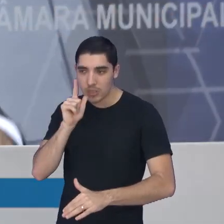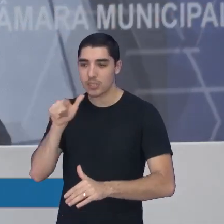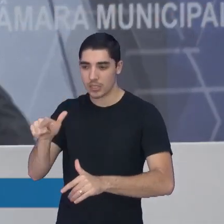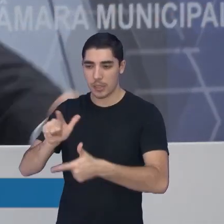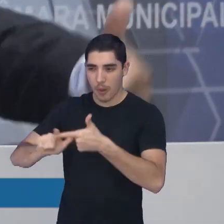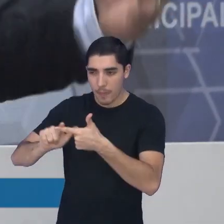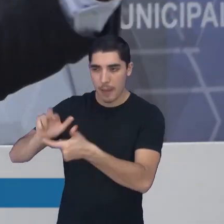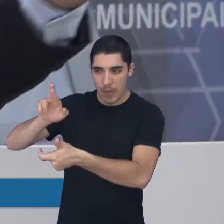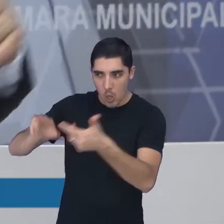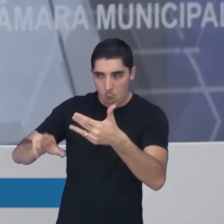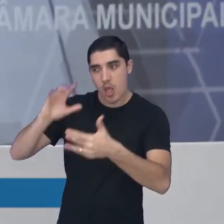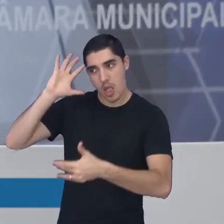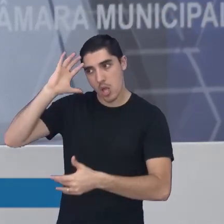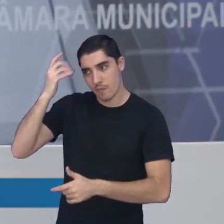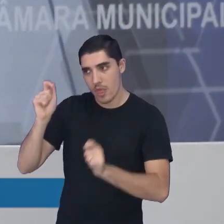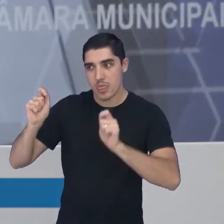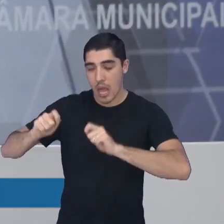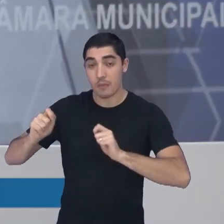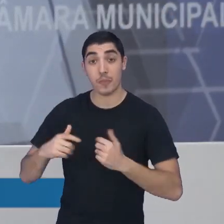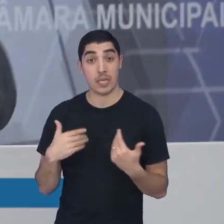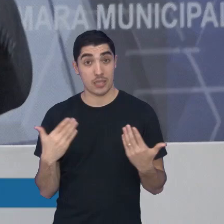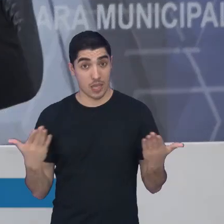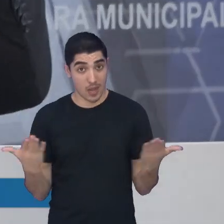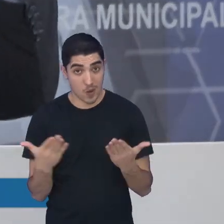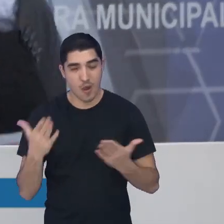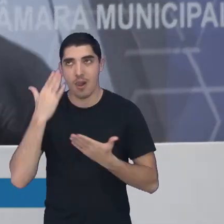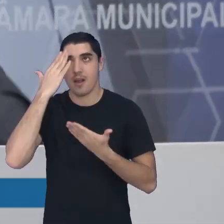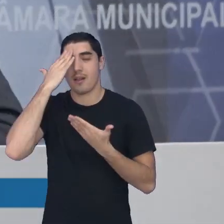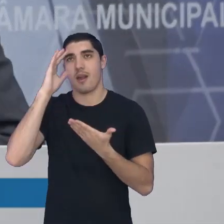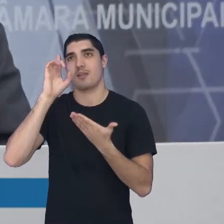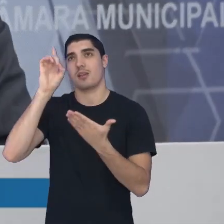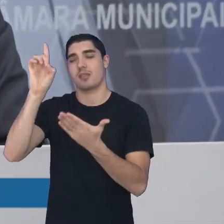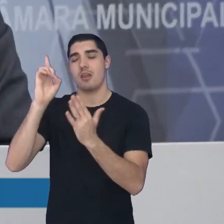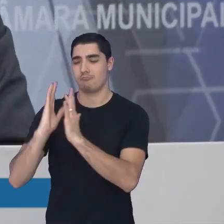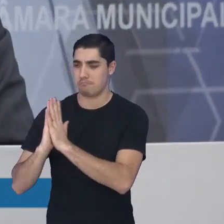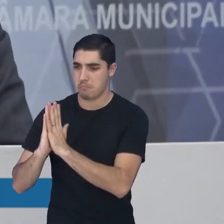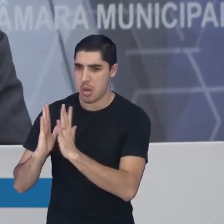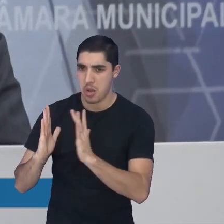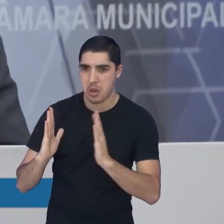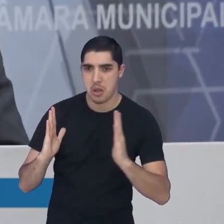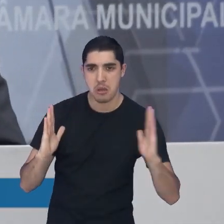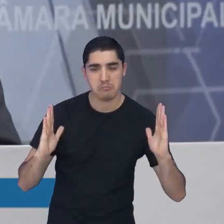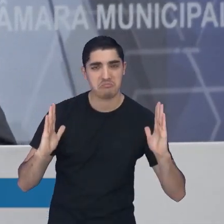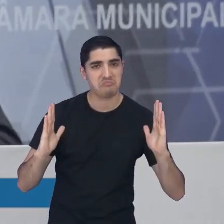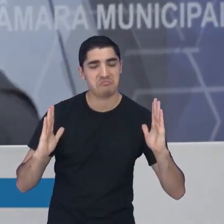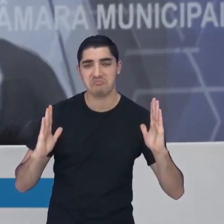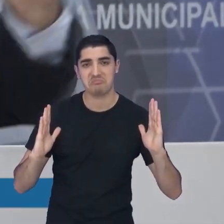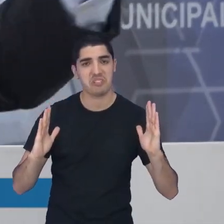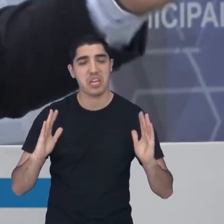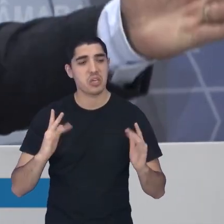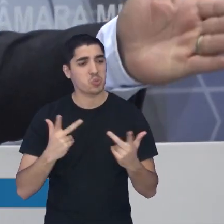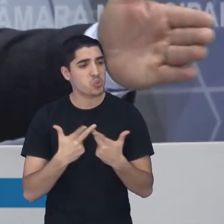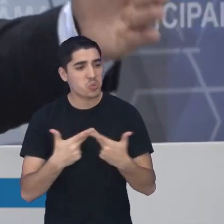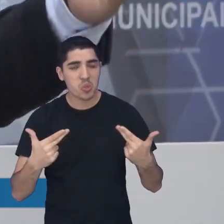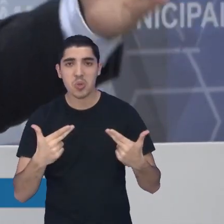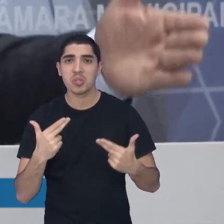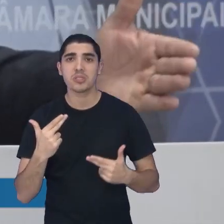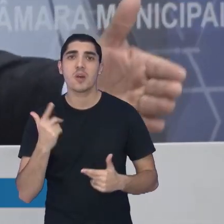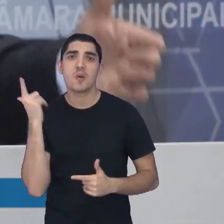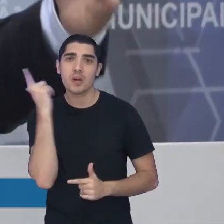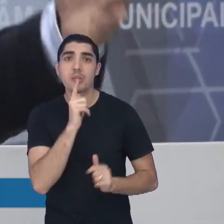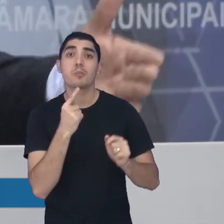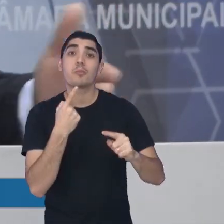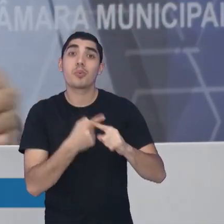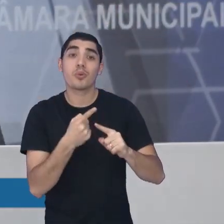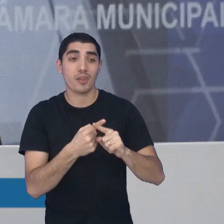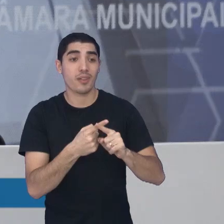nesse tempo todo, graças a Deus, nada aconteceu de forma normal, porque eu tinha pessoas